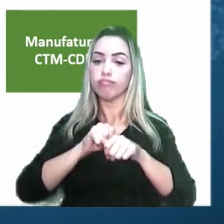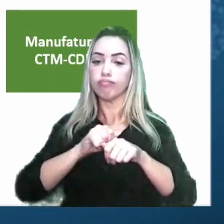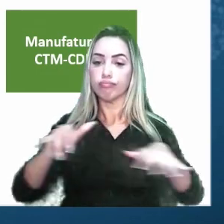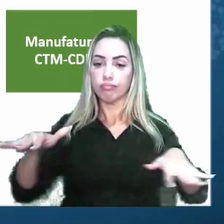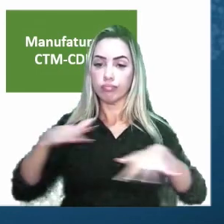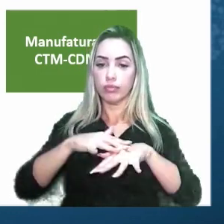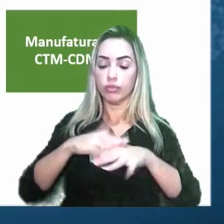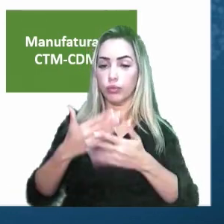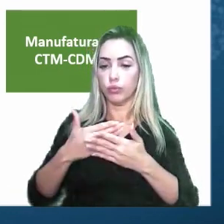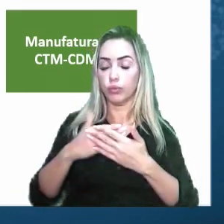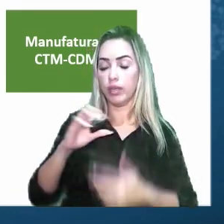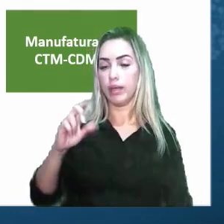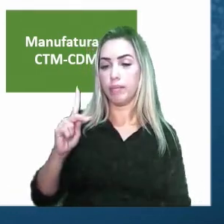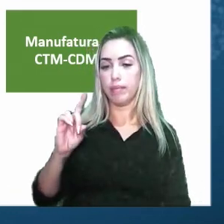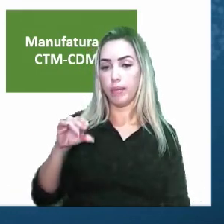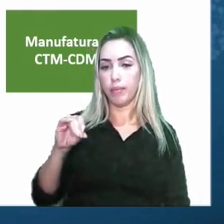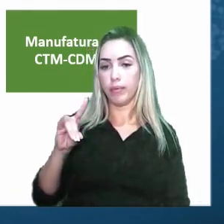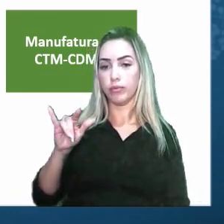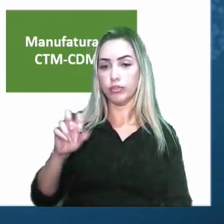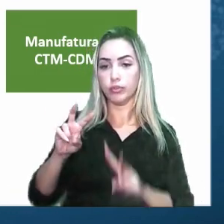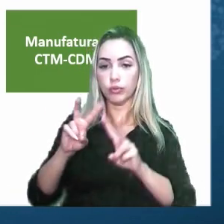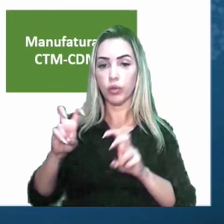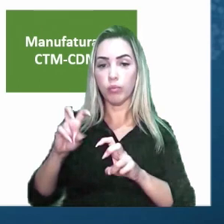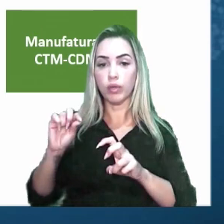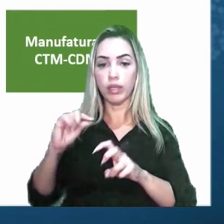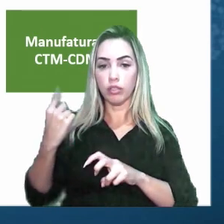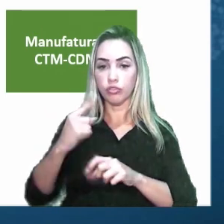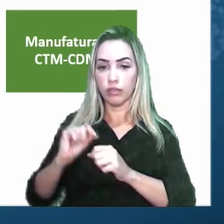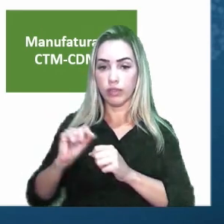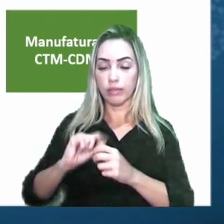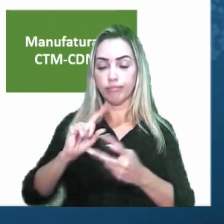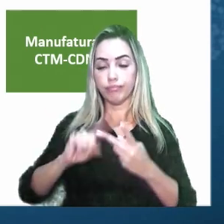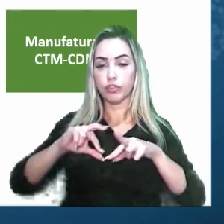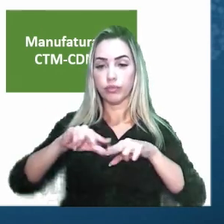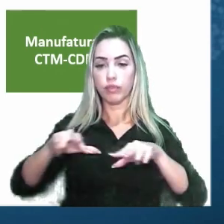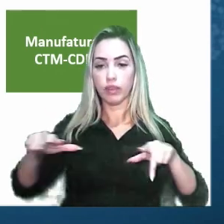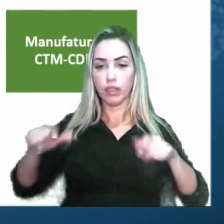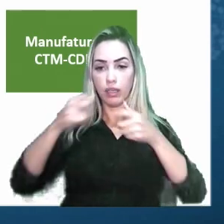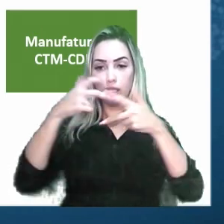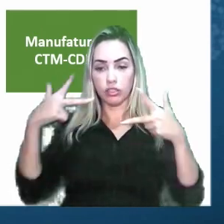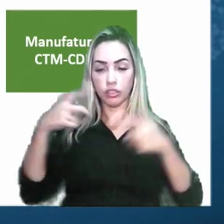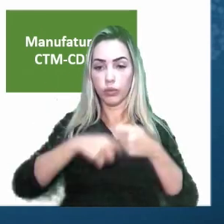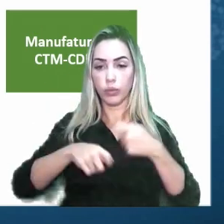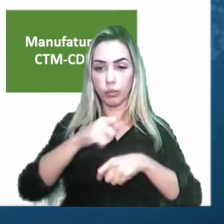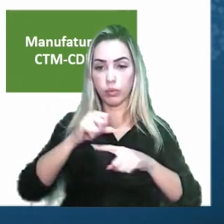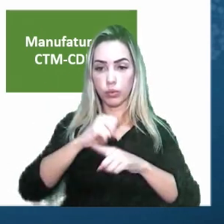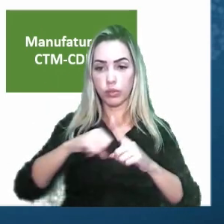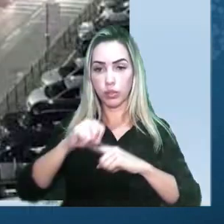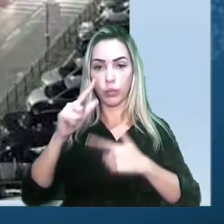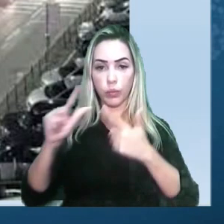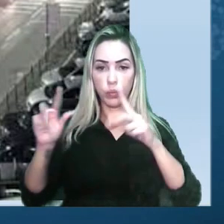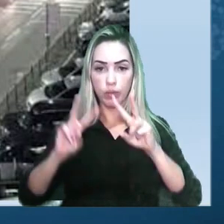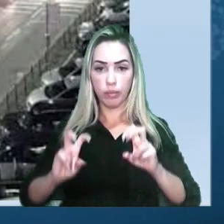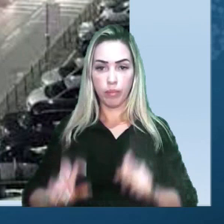relação ao produto que a gente está desenvolvendo, a diversidade étnica, econômico e social, entre outros.